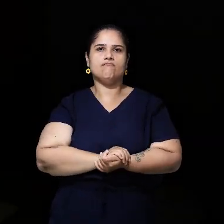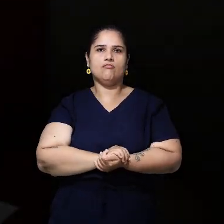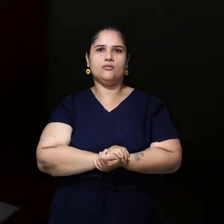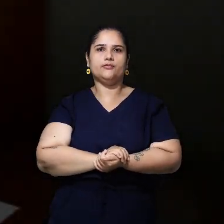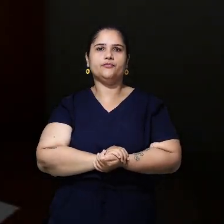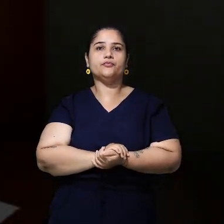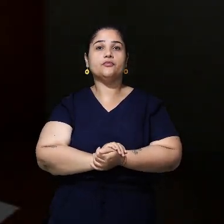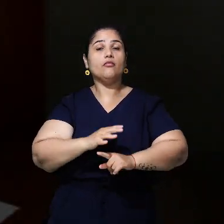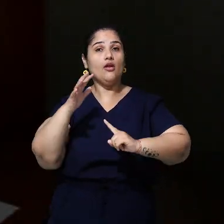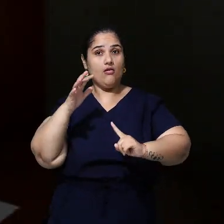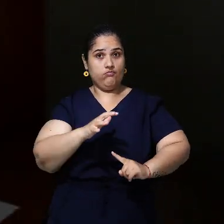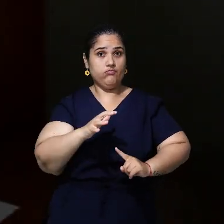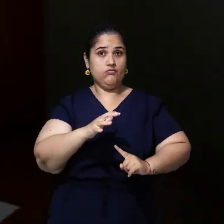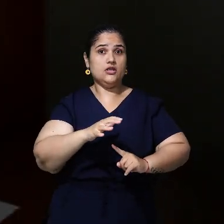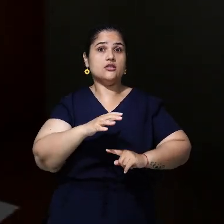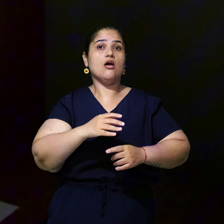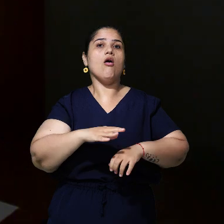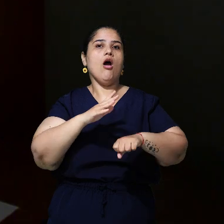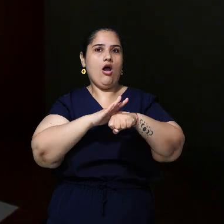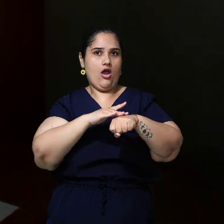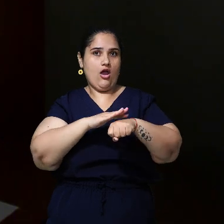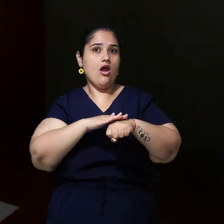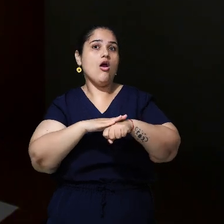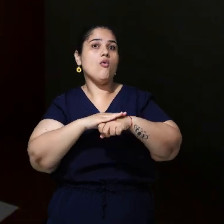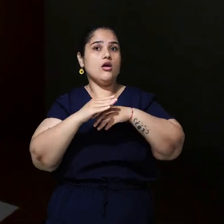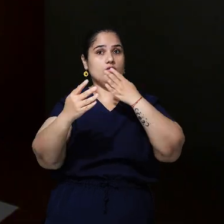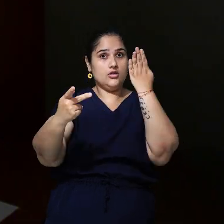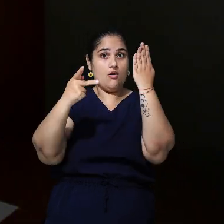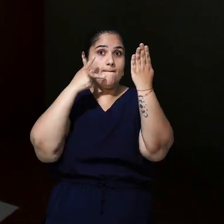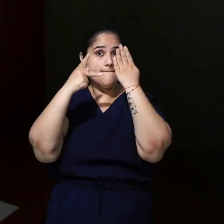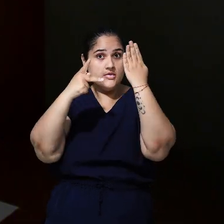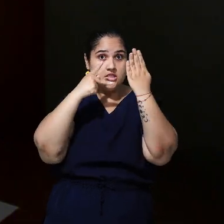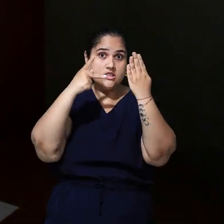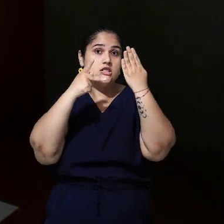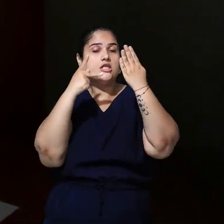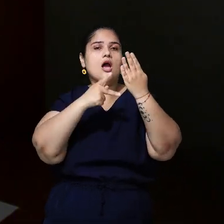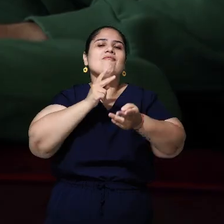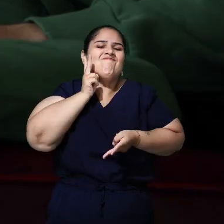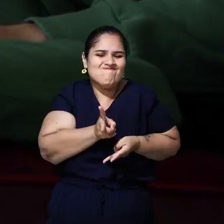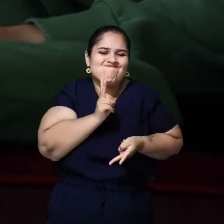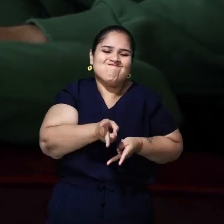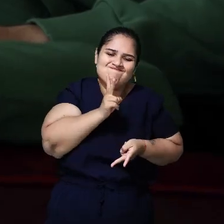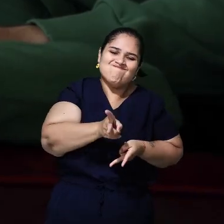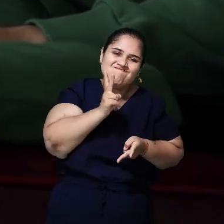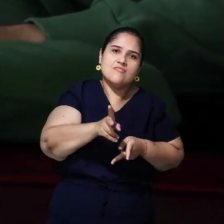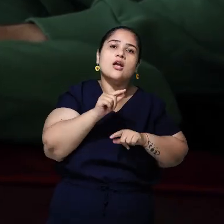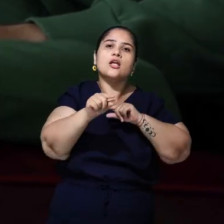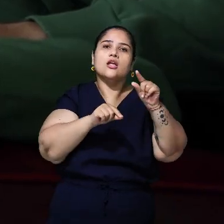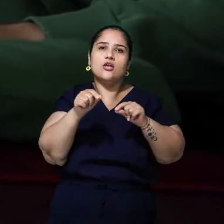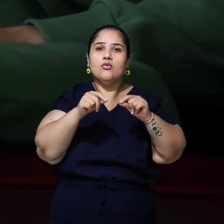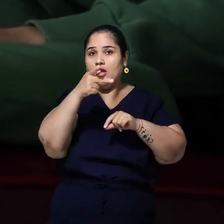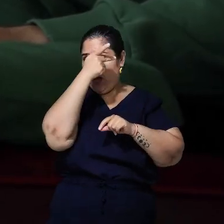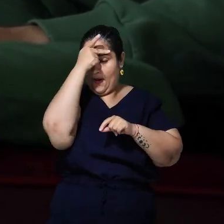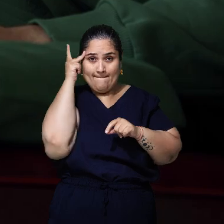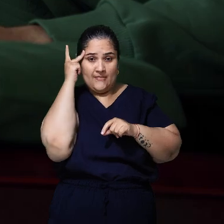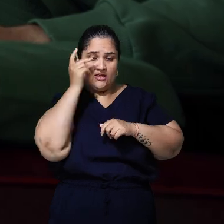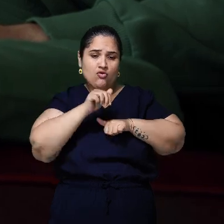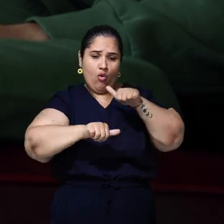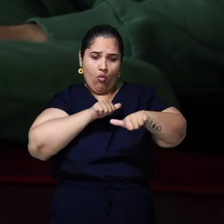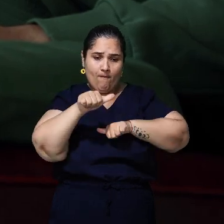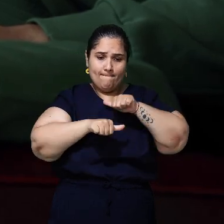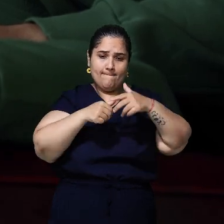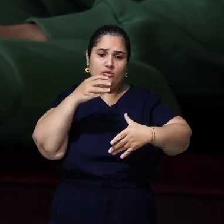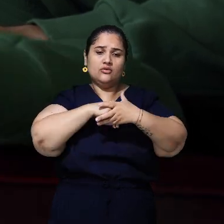A depressão é uma doença psiquiátrica crônica e recorrente que produz uma alteração do humor caracterizada por uma